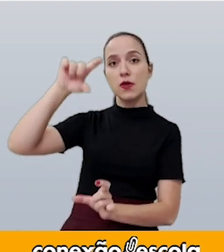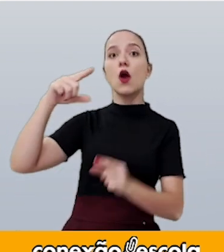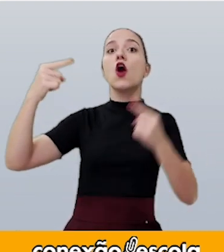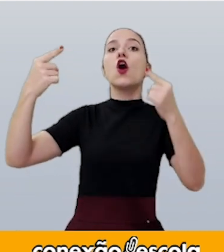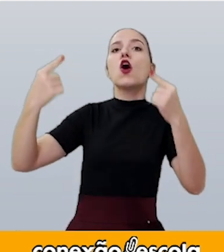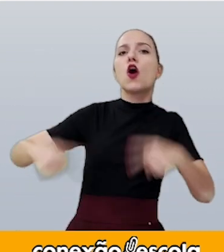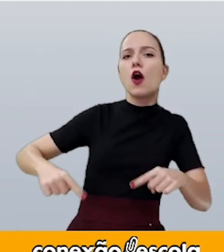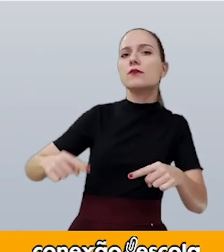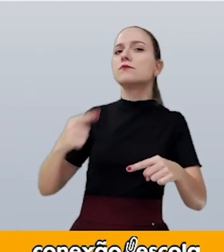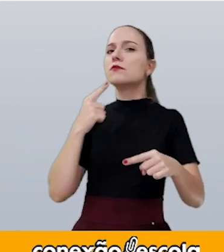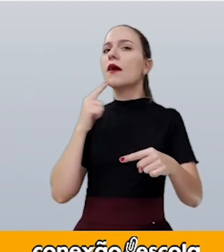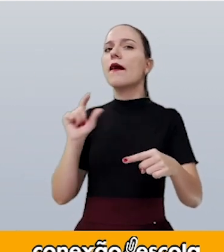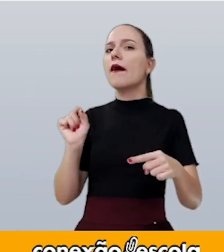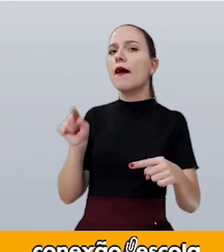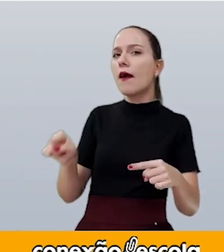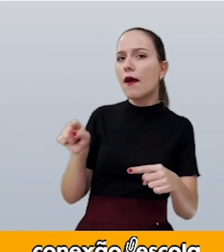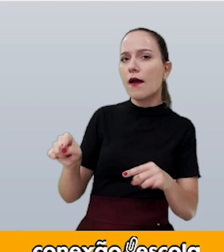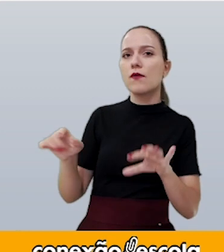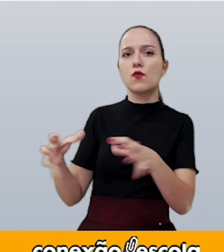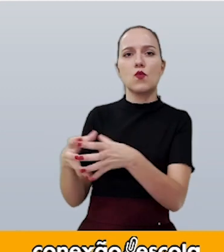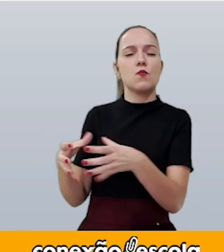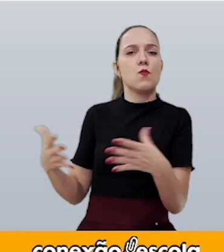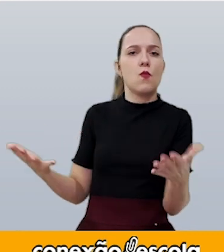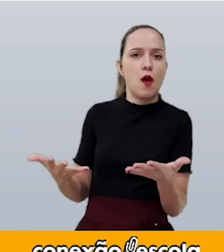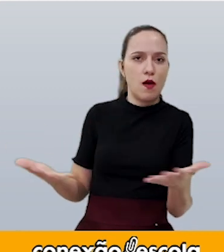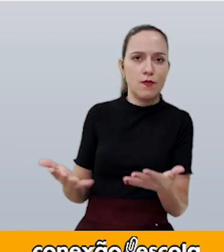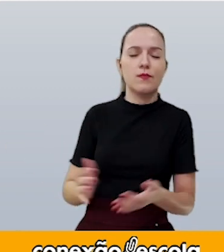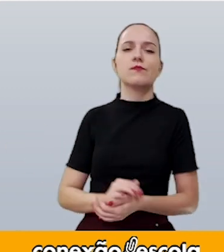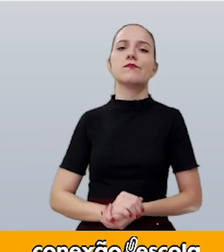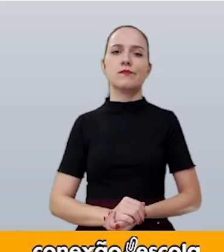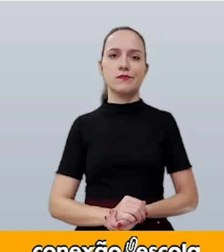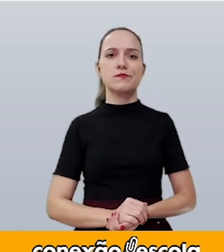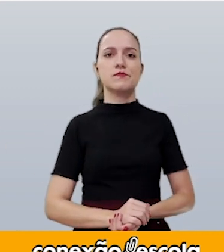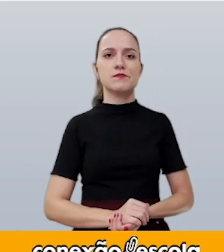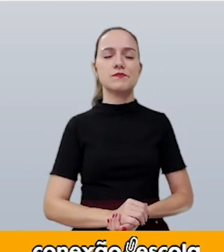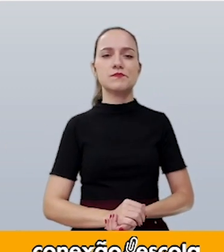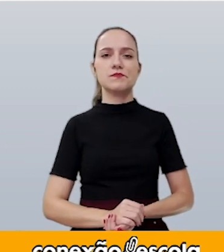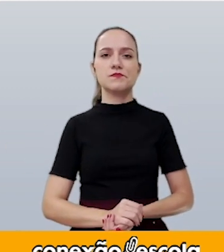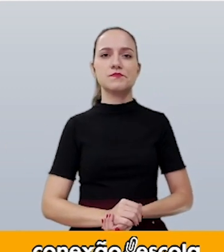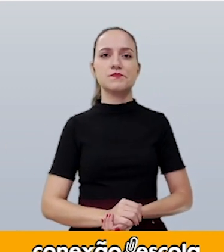coluna dos adversários da seleção brasileira.